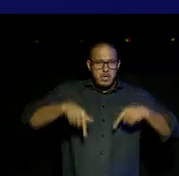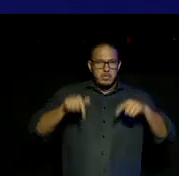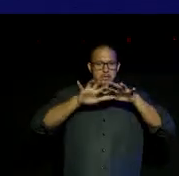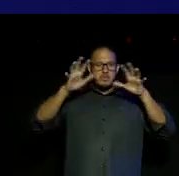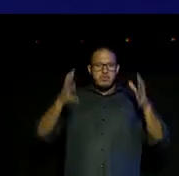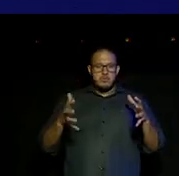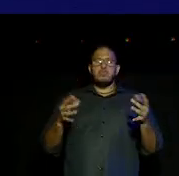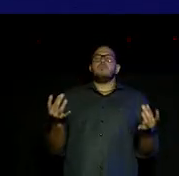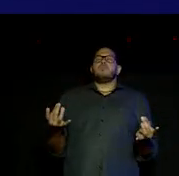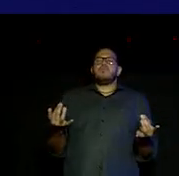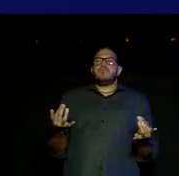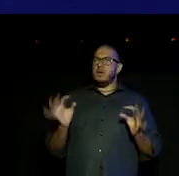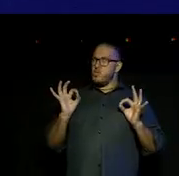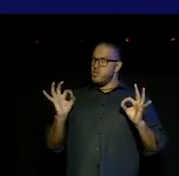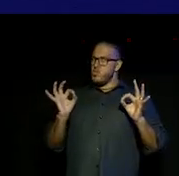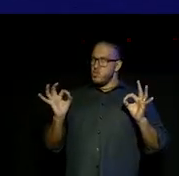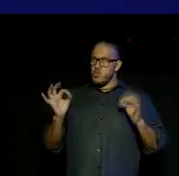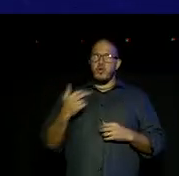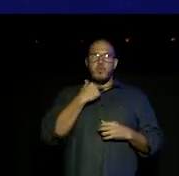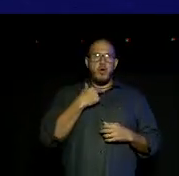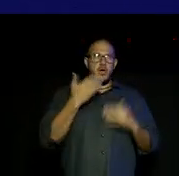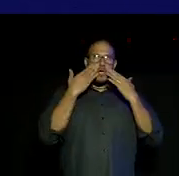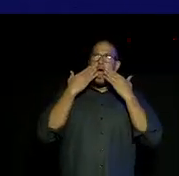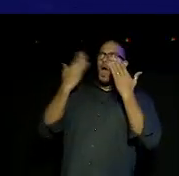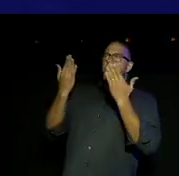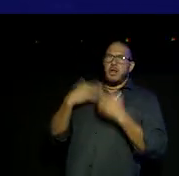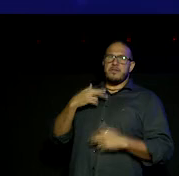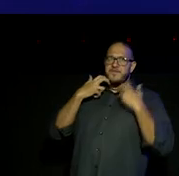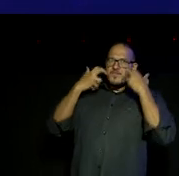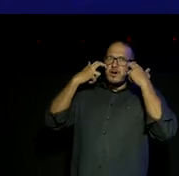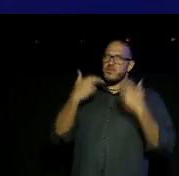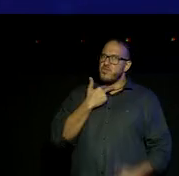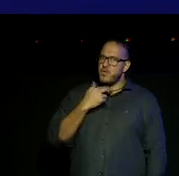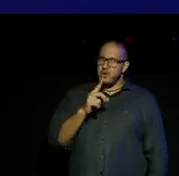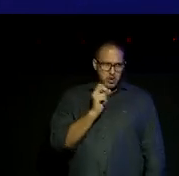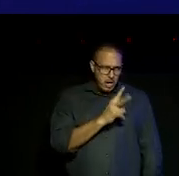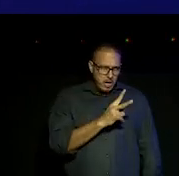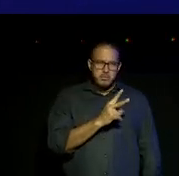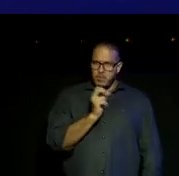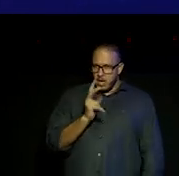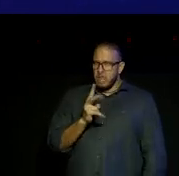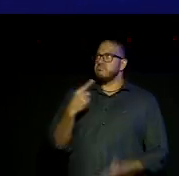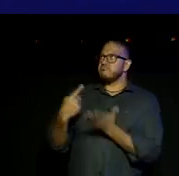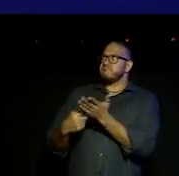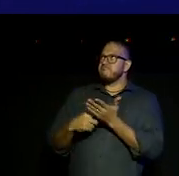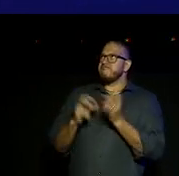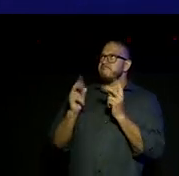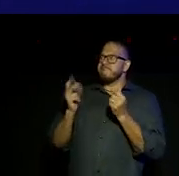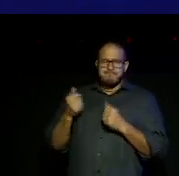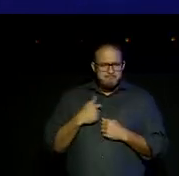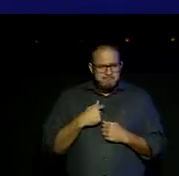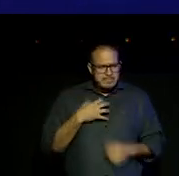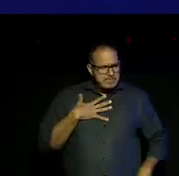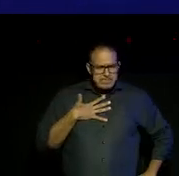mosteiro secular e vocês não podem colocar a perder a reputação do mosteiro. Está entendido? Está entendido. Os rapazes